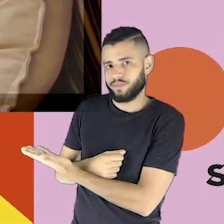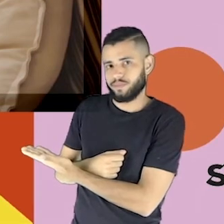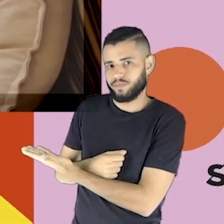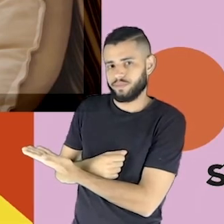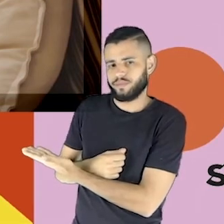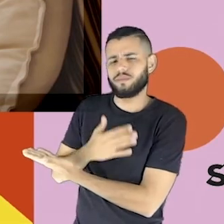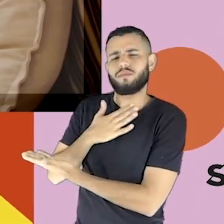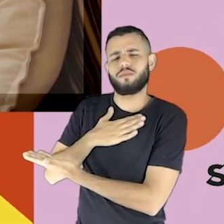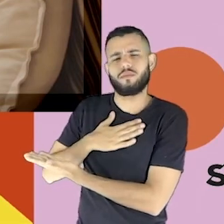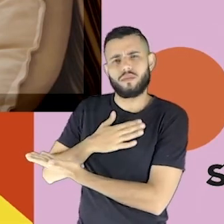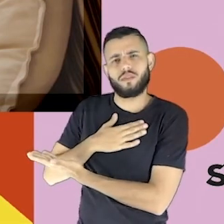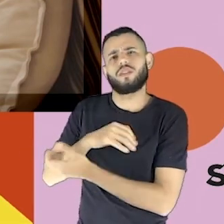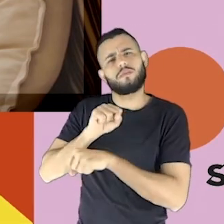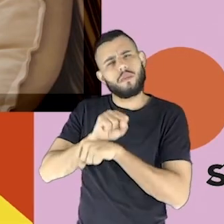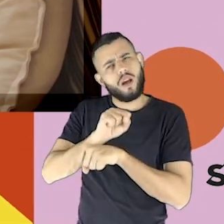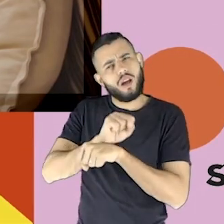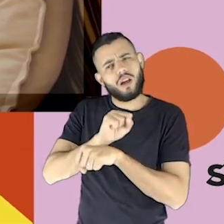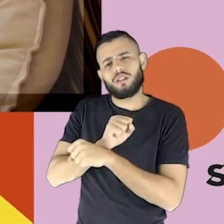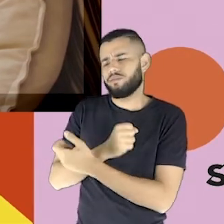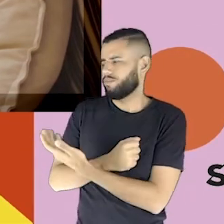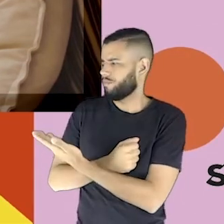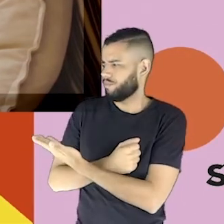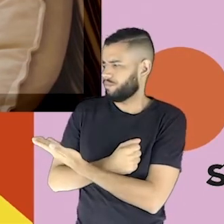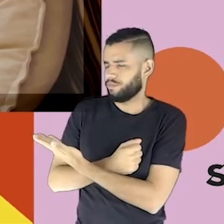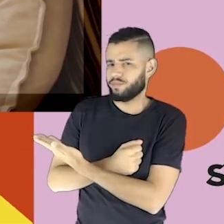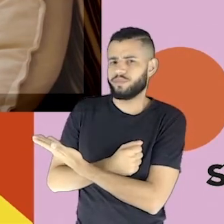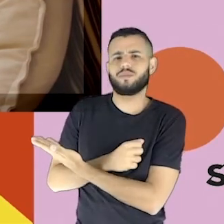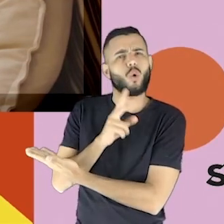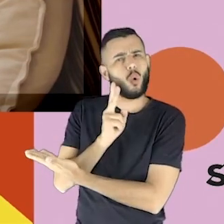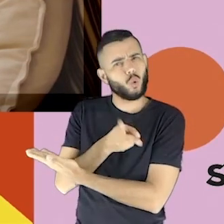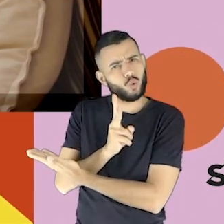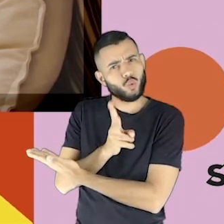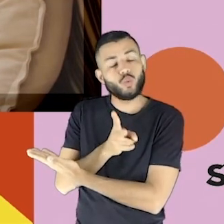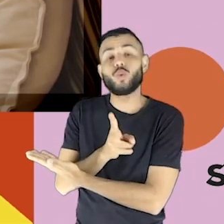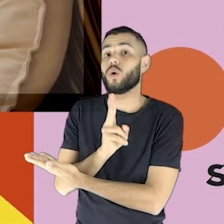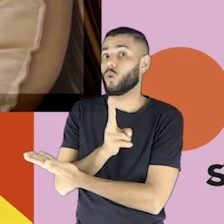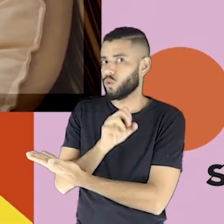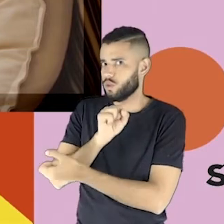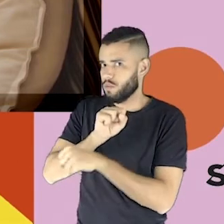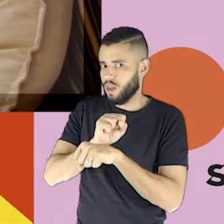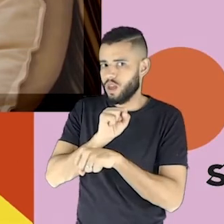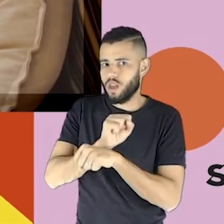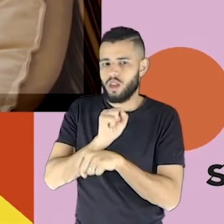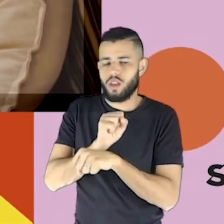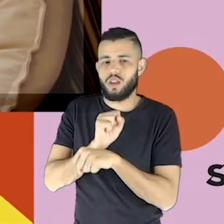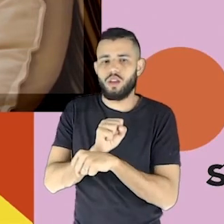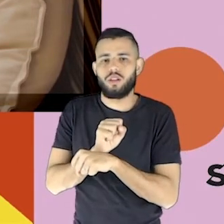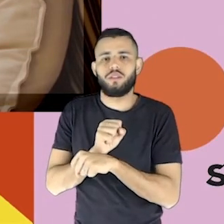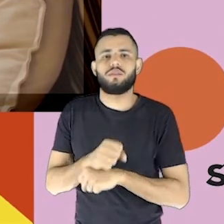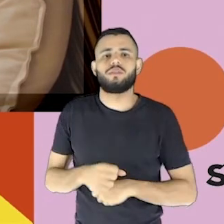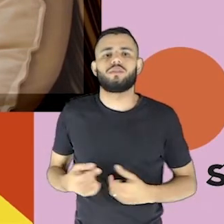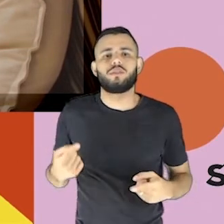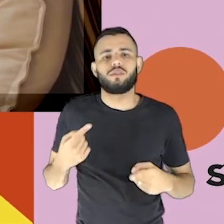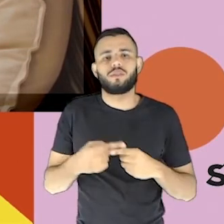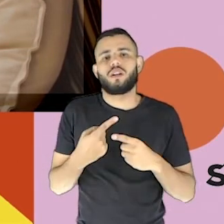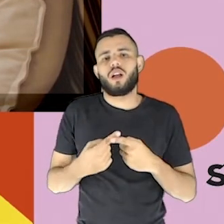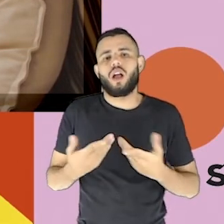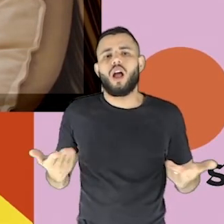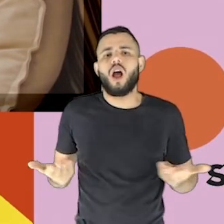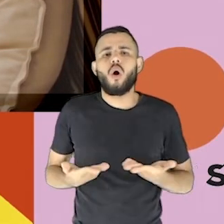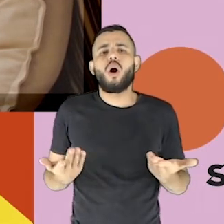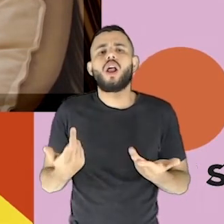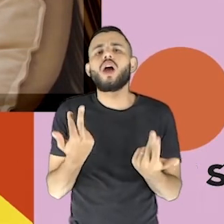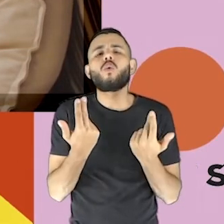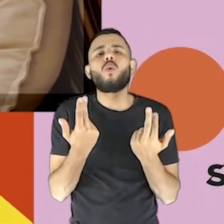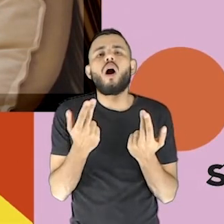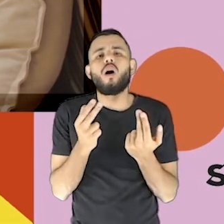E fica aí um pouquinho. Continua aí. Postura de acolhimento, a gente chama de balasana, postura da